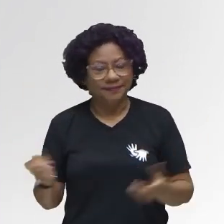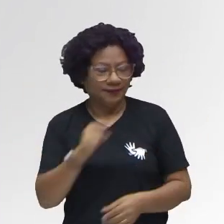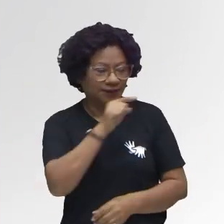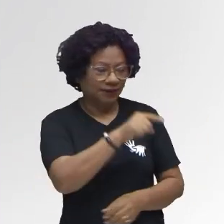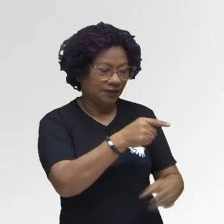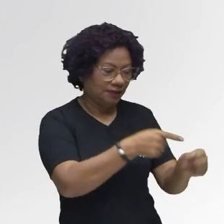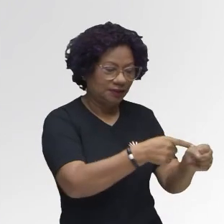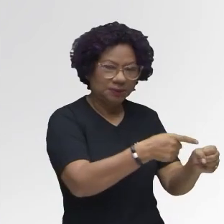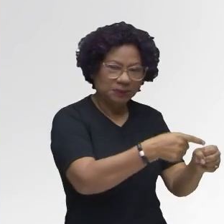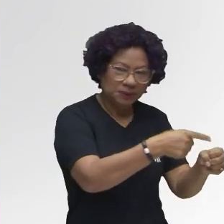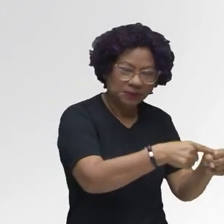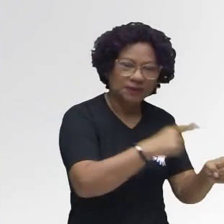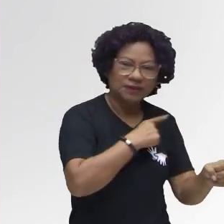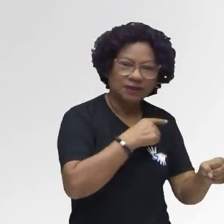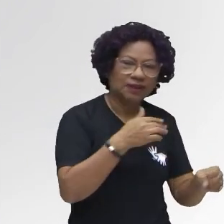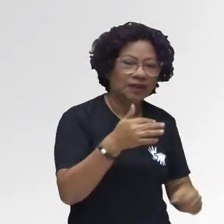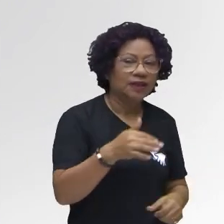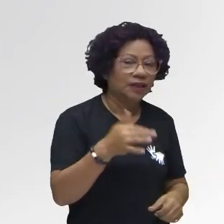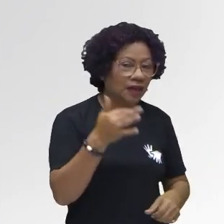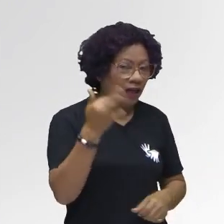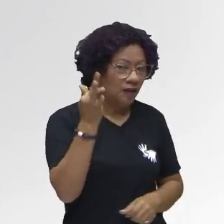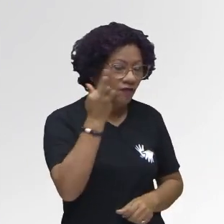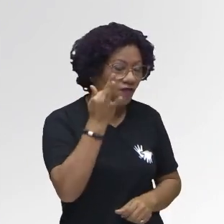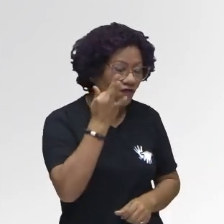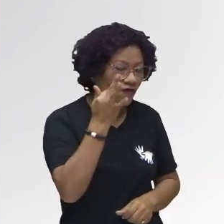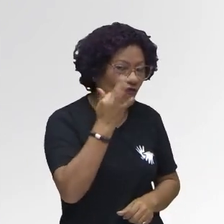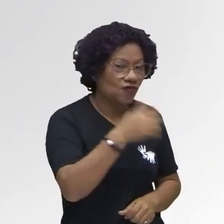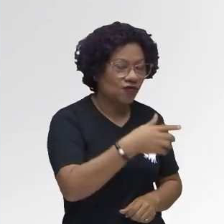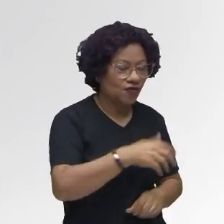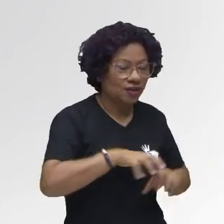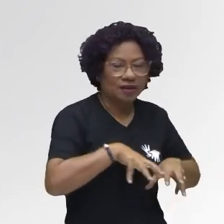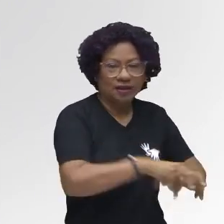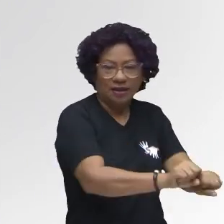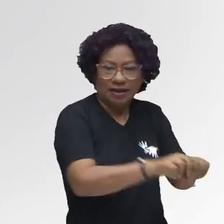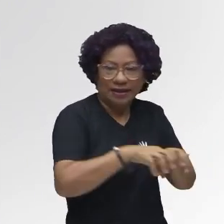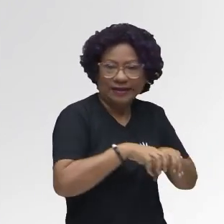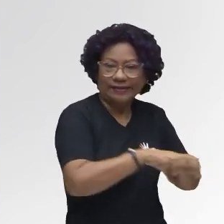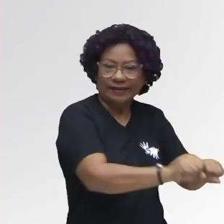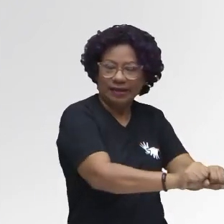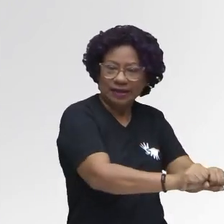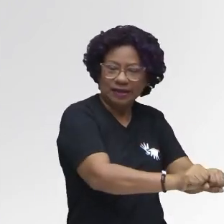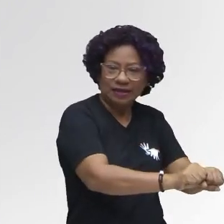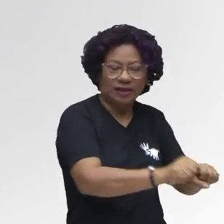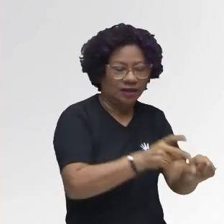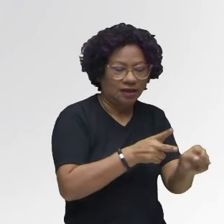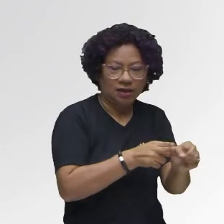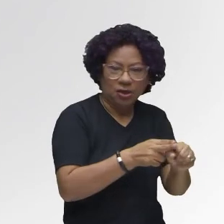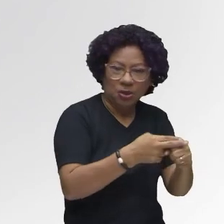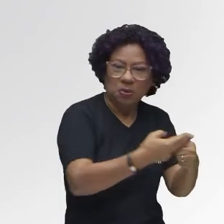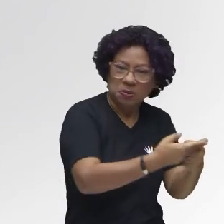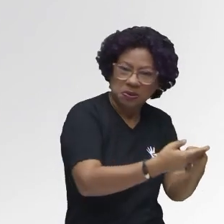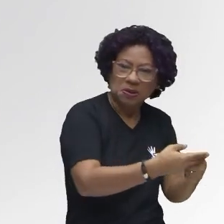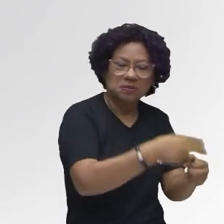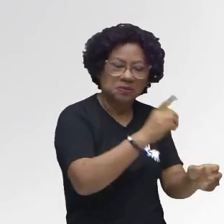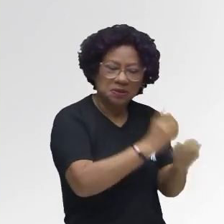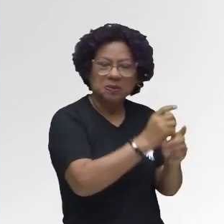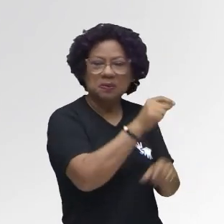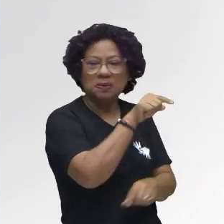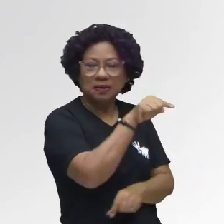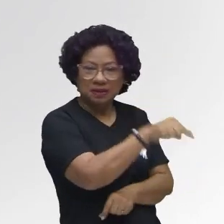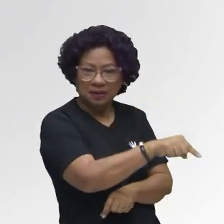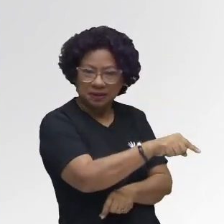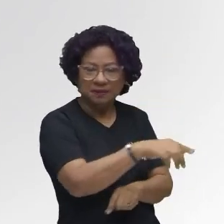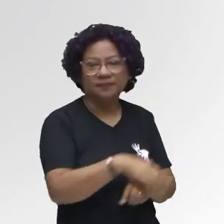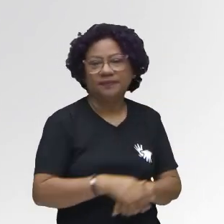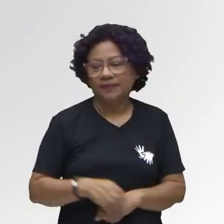açaí e faz parte do campo. Mas, no entanto, hoje as cidades acabam sendo mais importantes financeiramente, porque